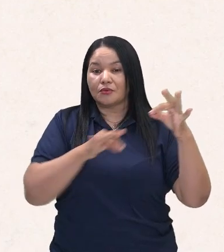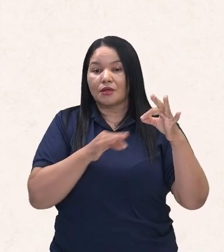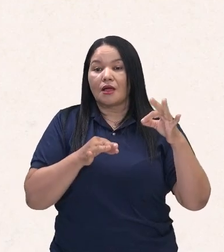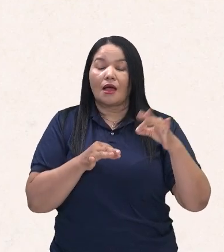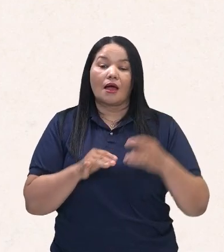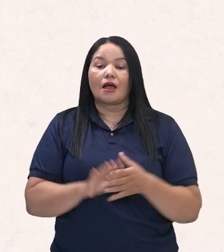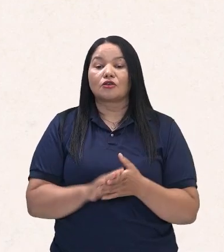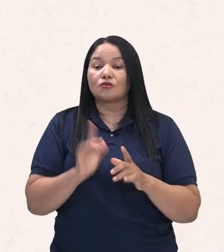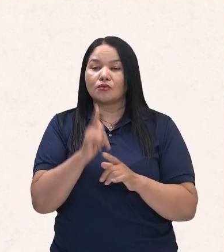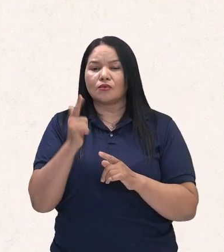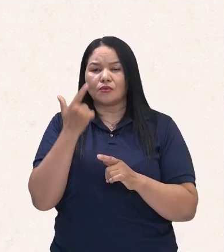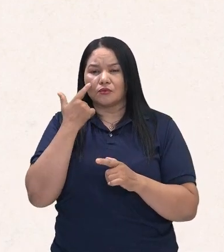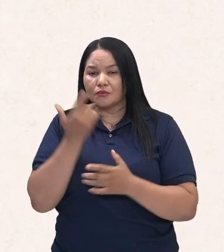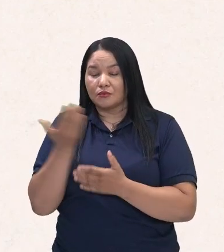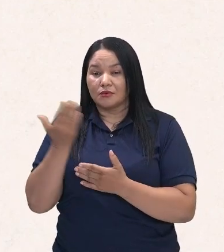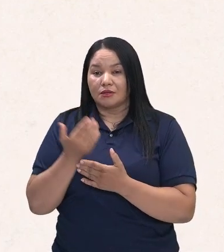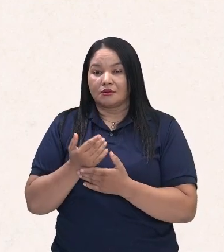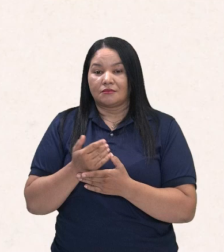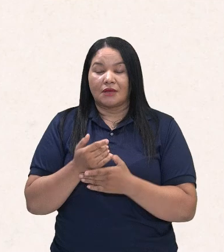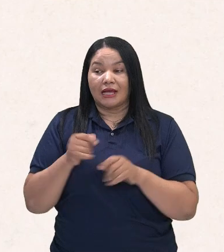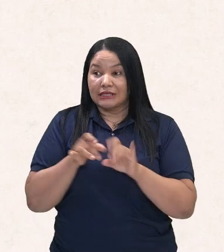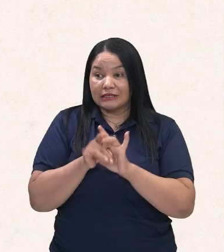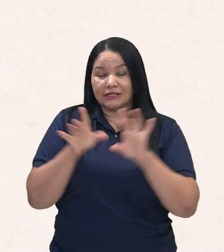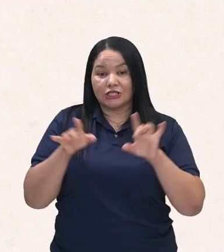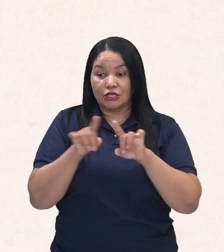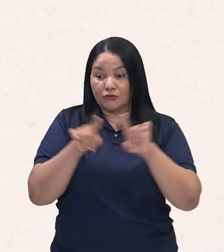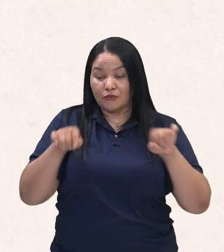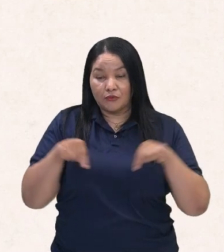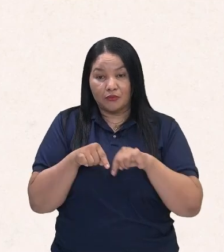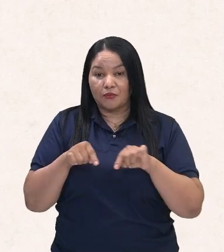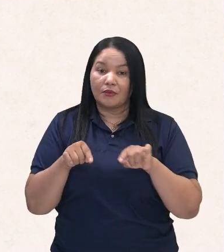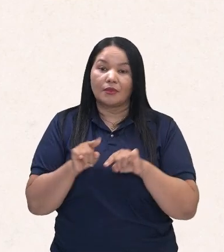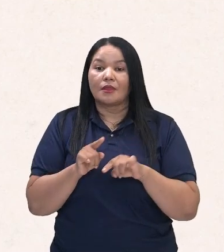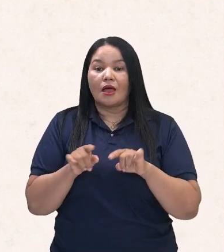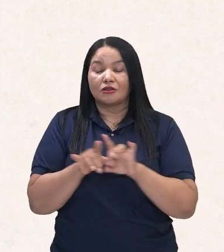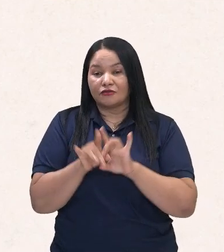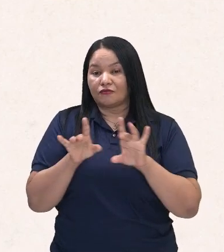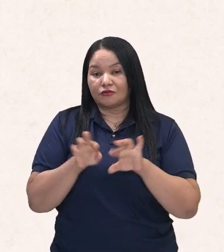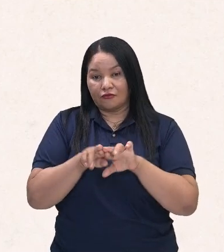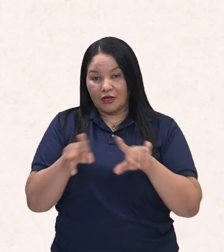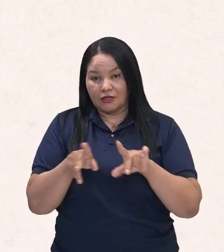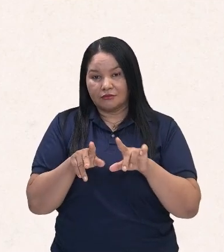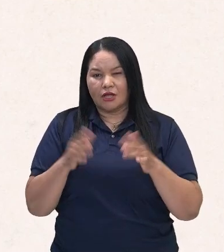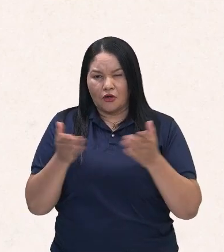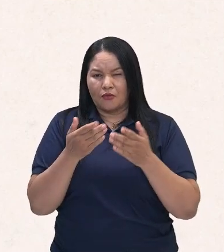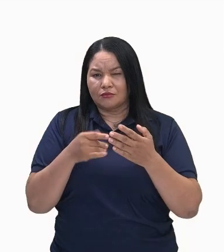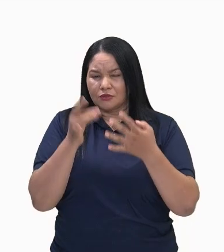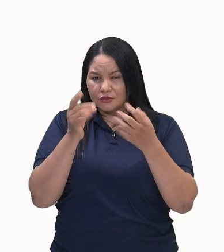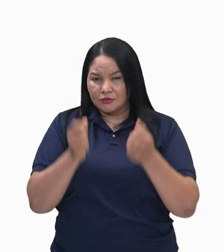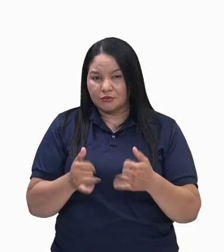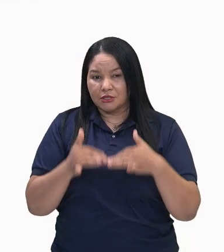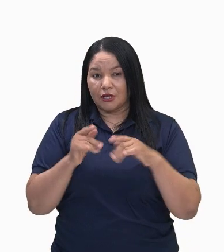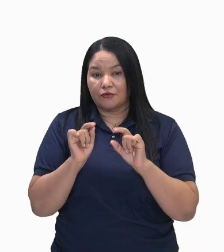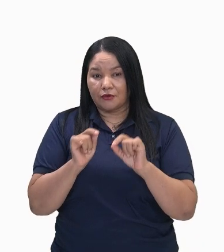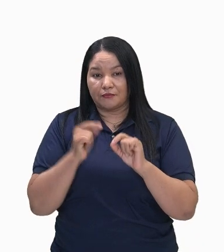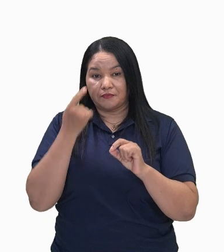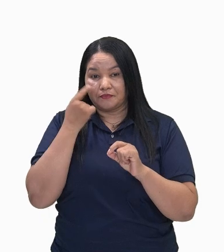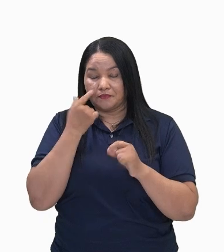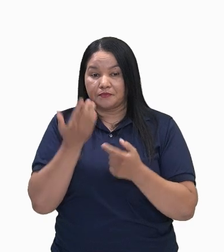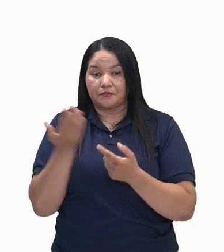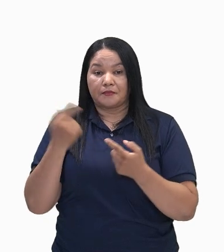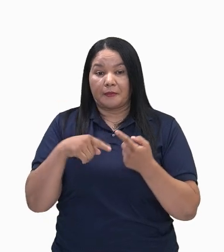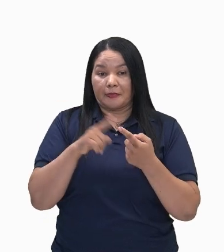cavaquinhos em ambientes abertos. Olha só, vamos detalhar isso rapidamente. Os menestréis, vamos ver que